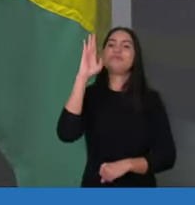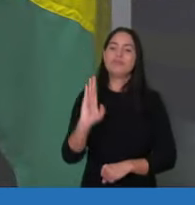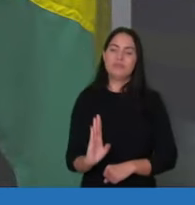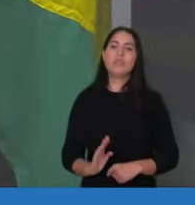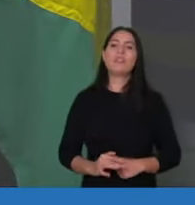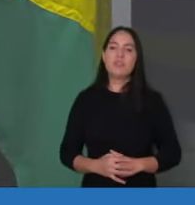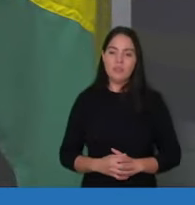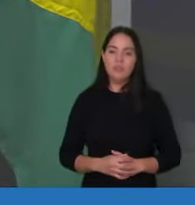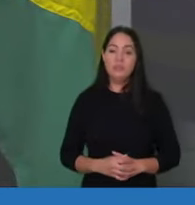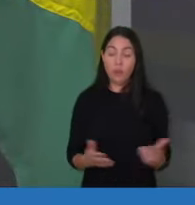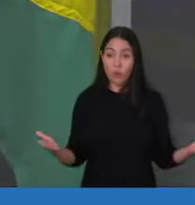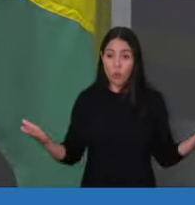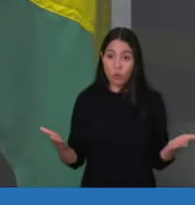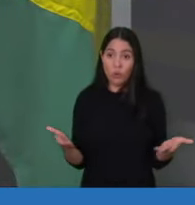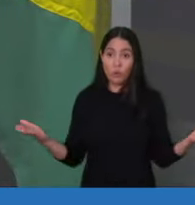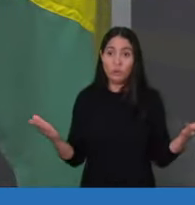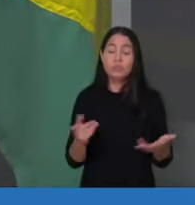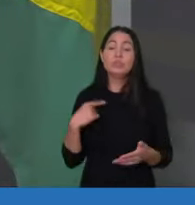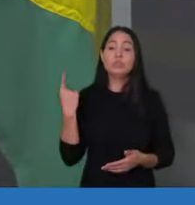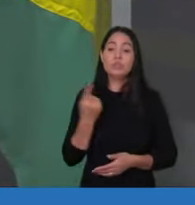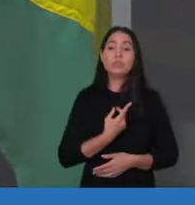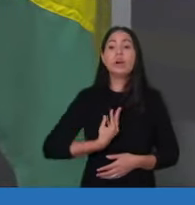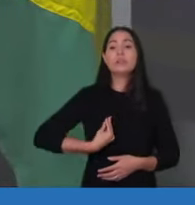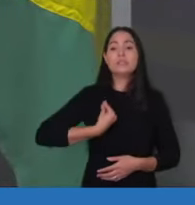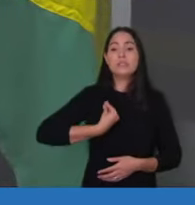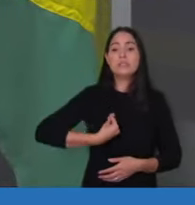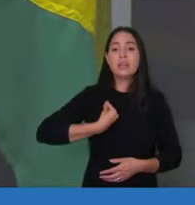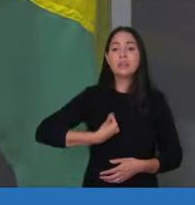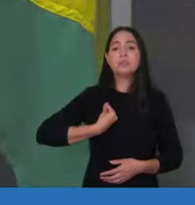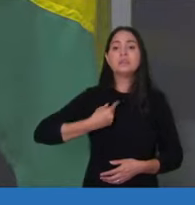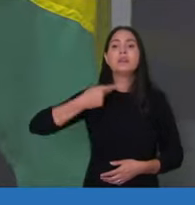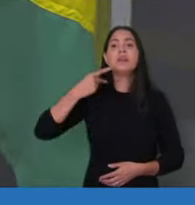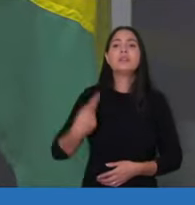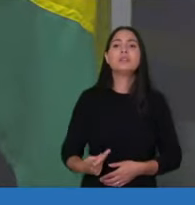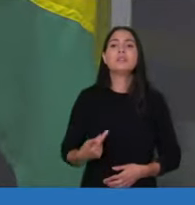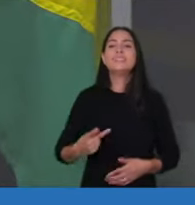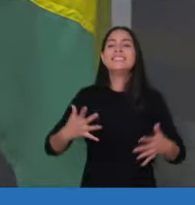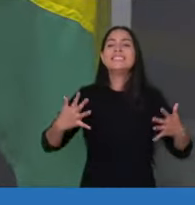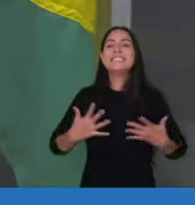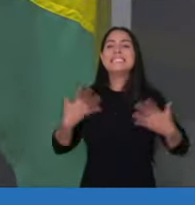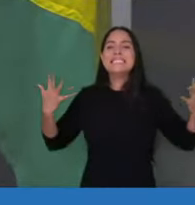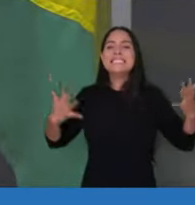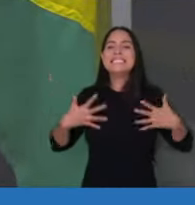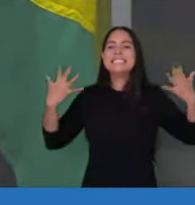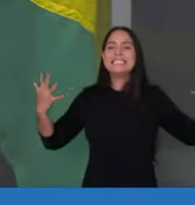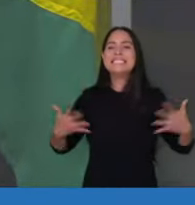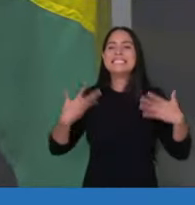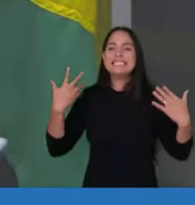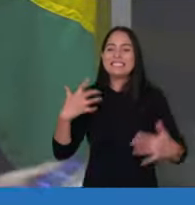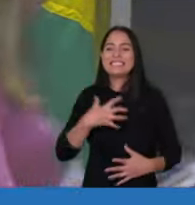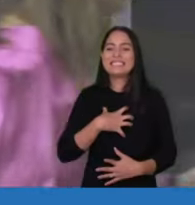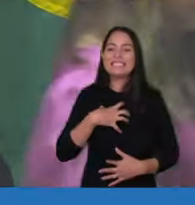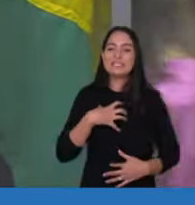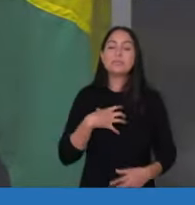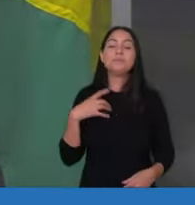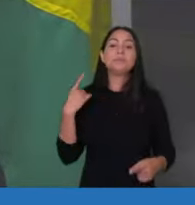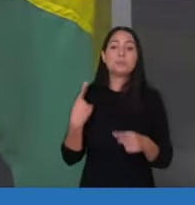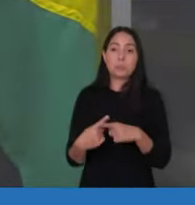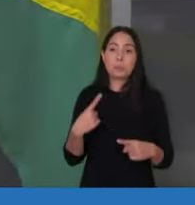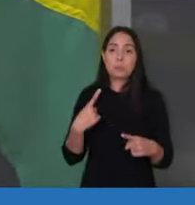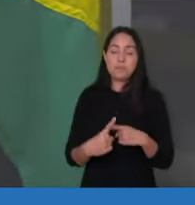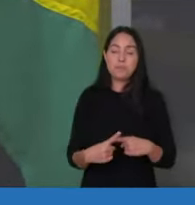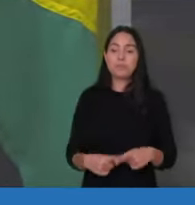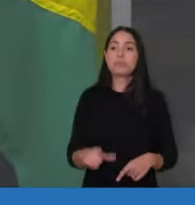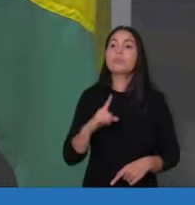E hoje nós estamos aqui com um misto de alegria porque tivemos a